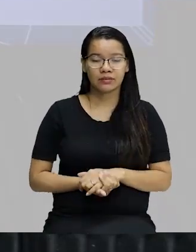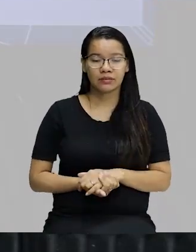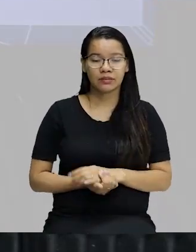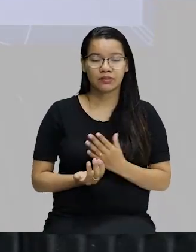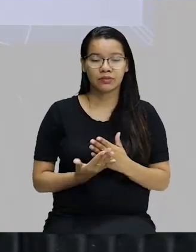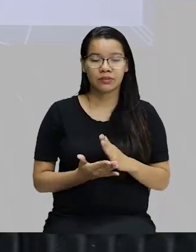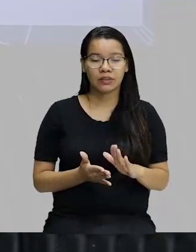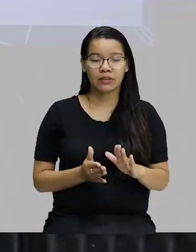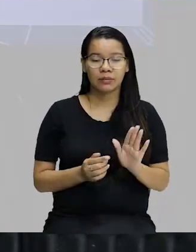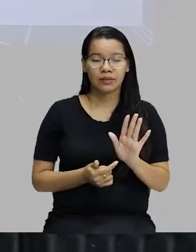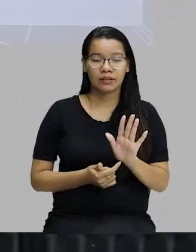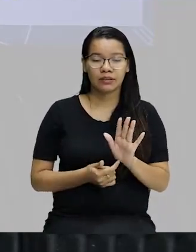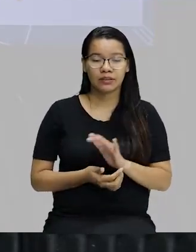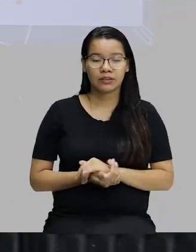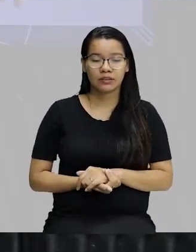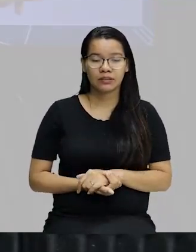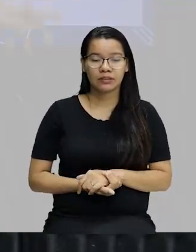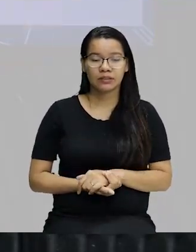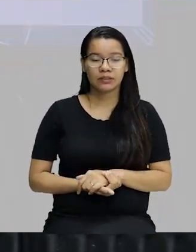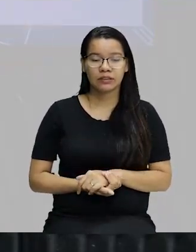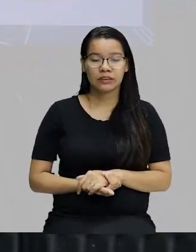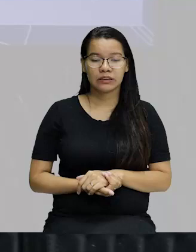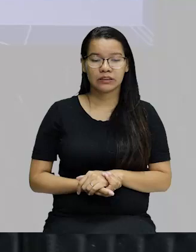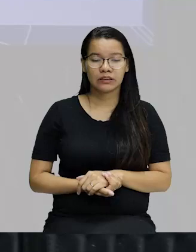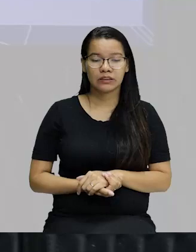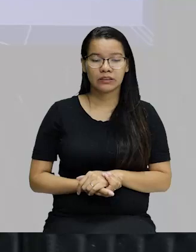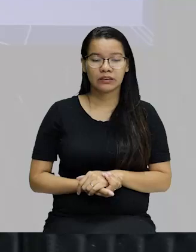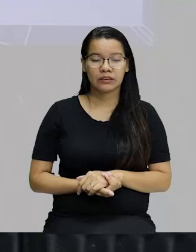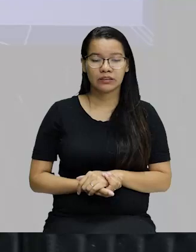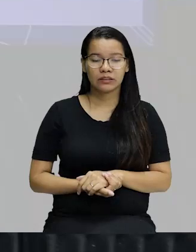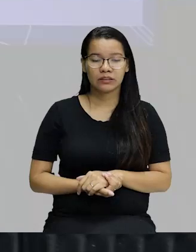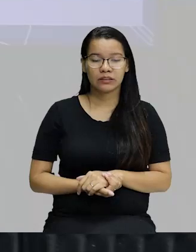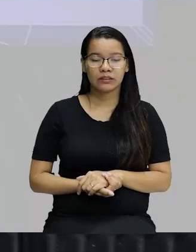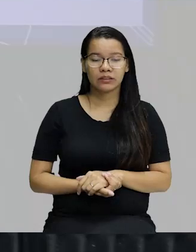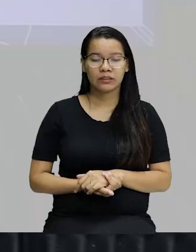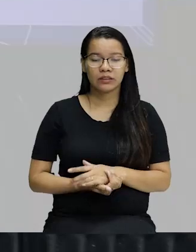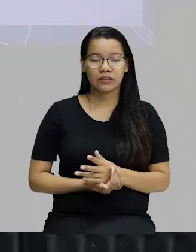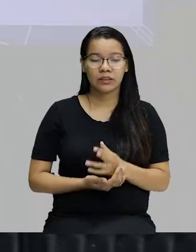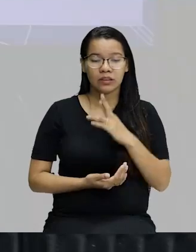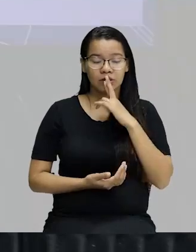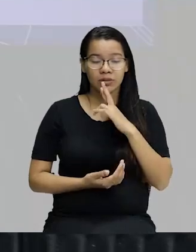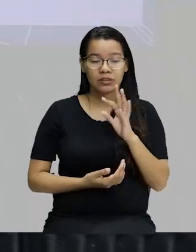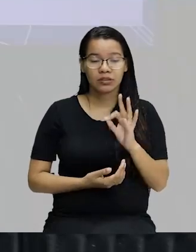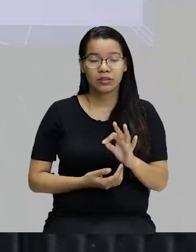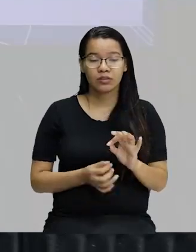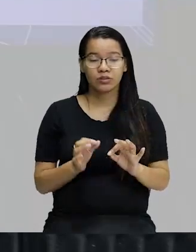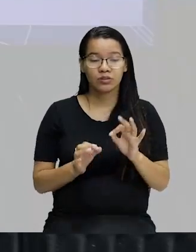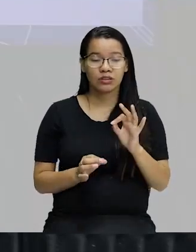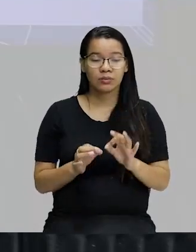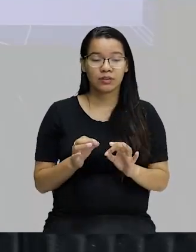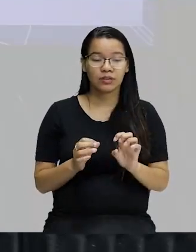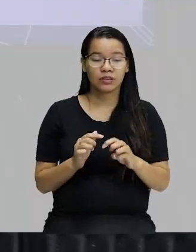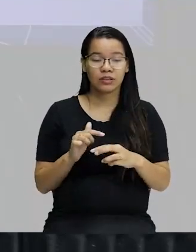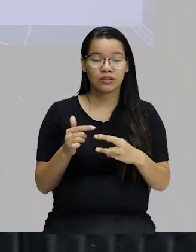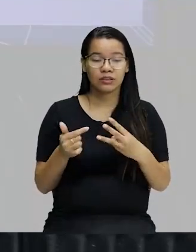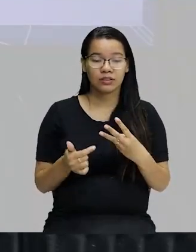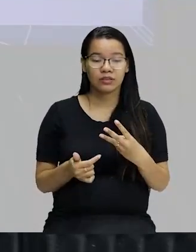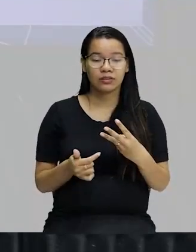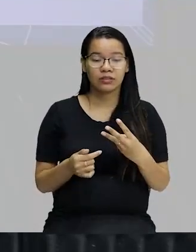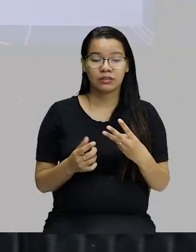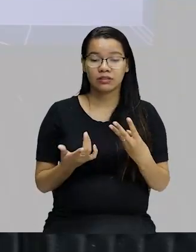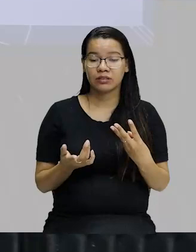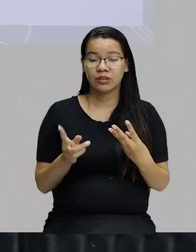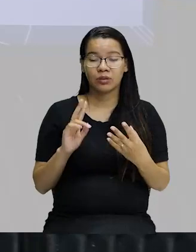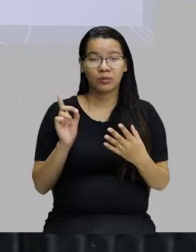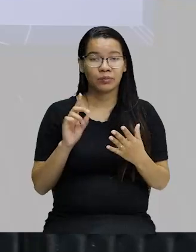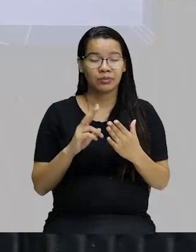no final aparece Women's Work, tarefa de mulher. Então, a resposta certa é justamente o item 3, tá? Então, eu não